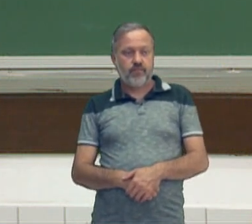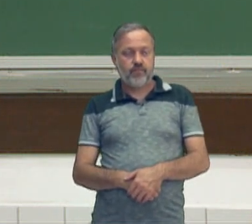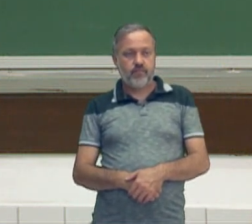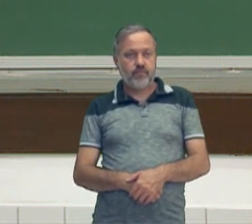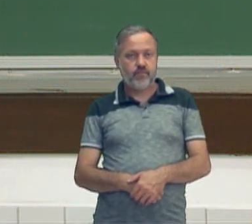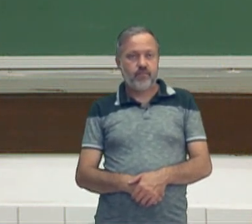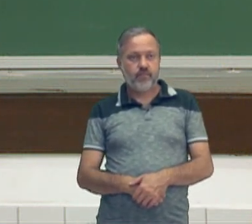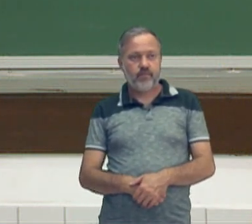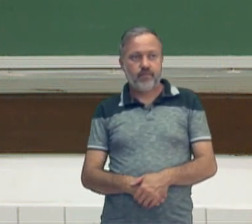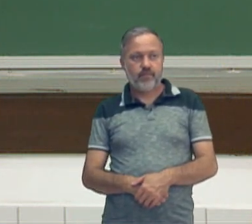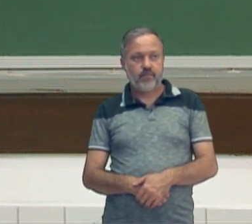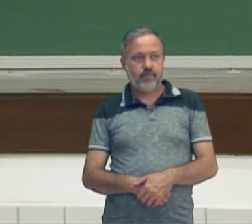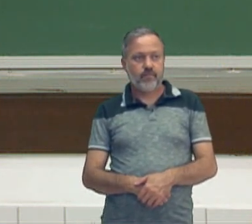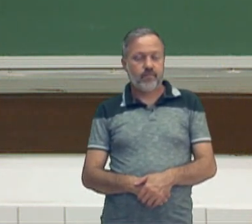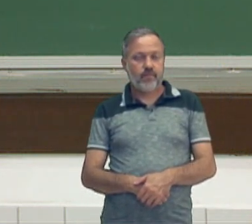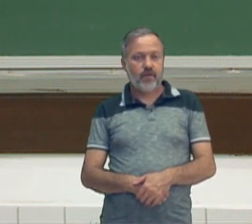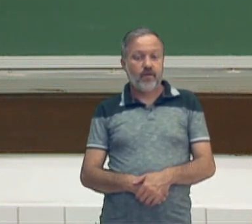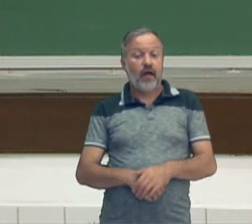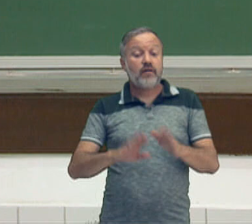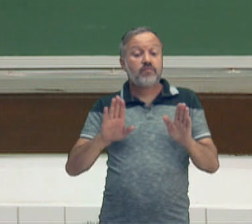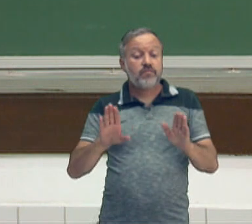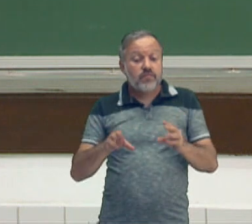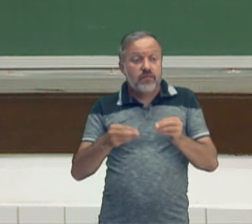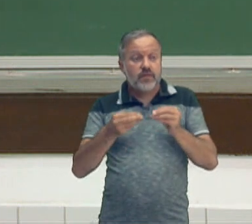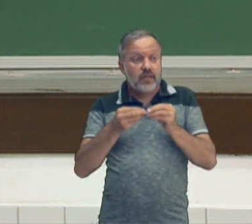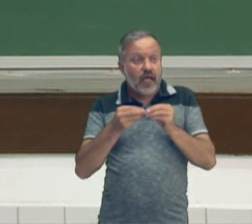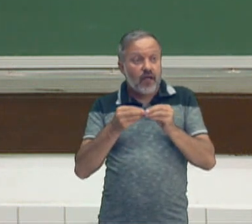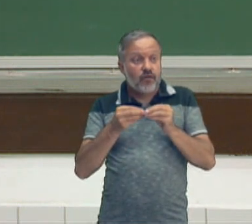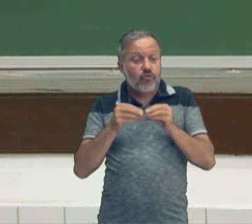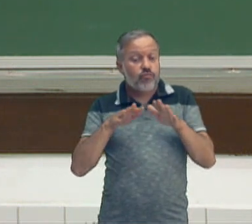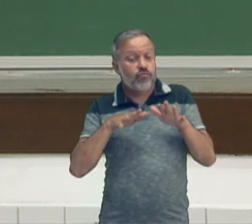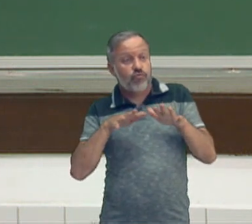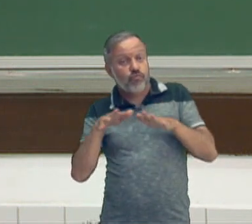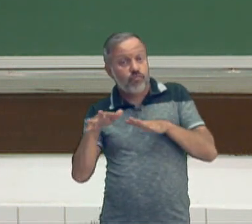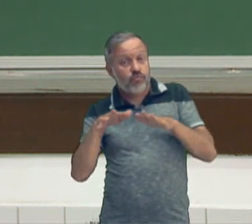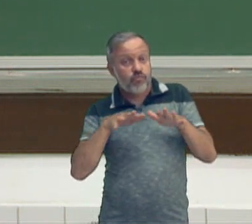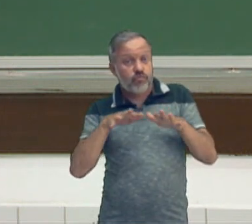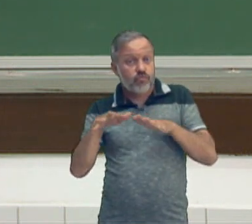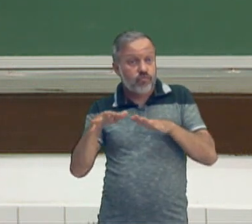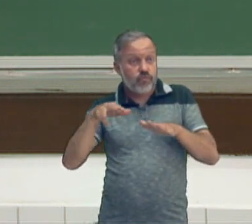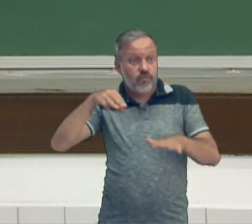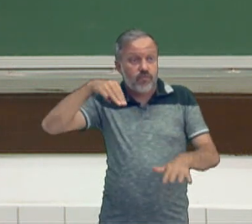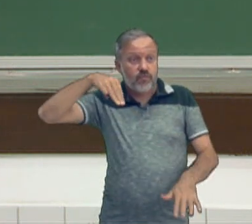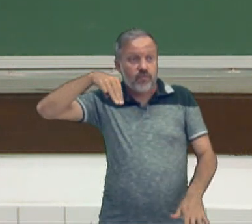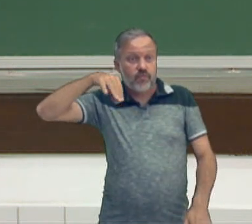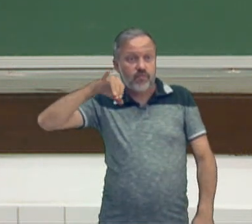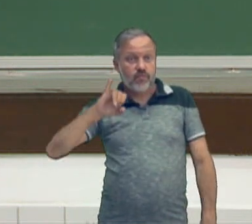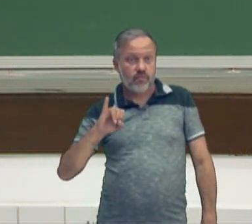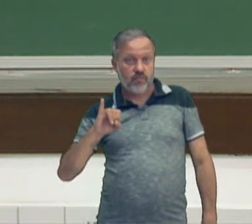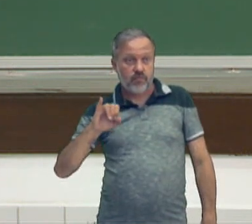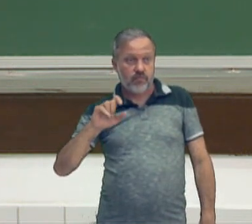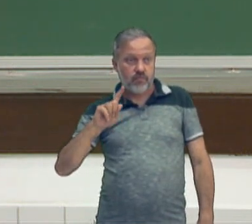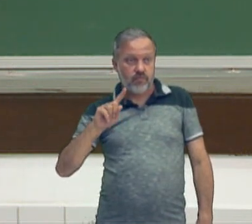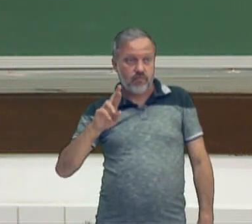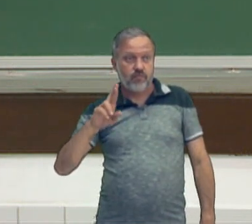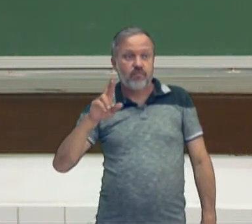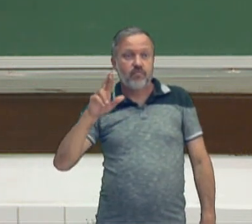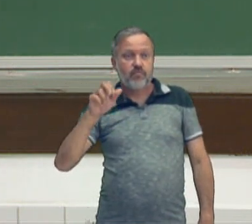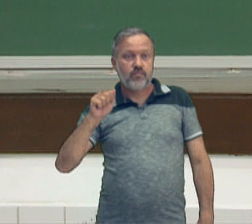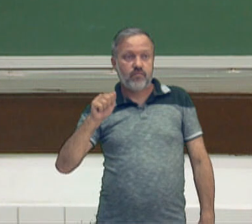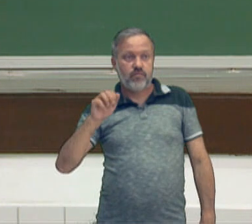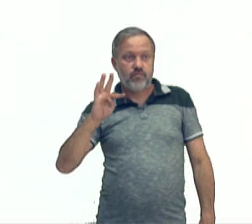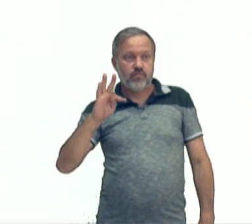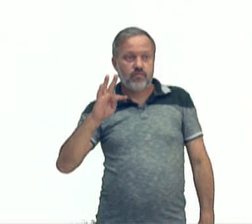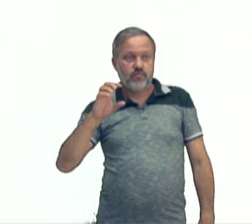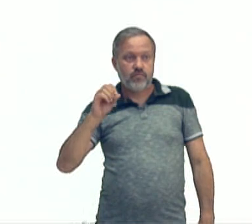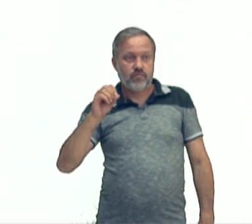Dentro dos movimentos migratórios ainda, tem mais duas questãozinhas aí que a gente precisa fechar o assunto. Primeiro,